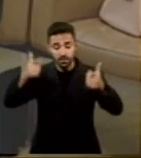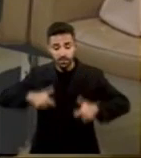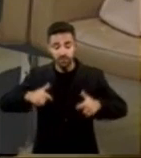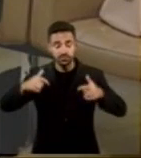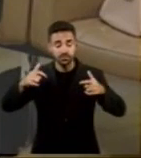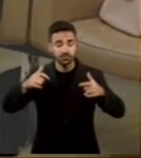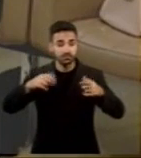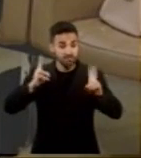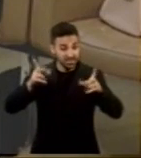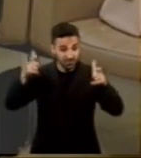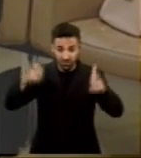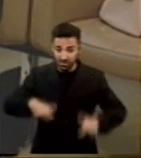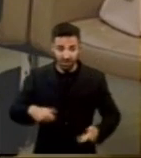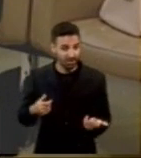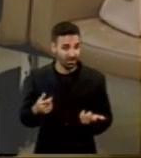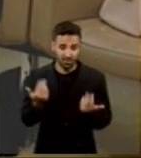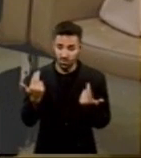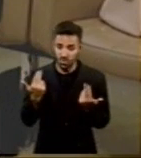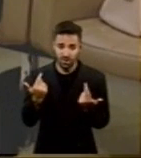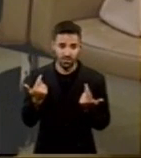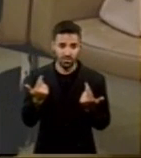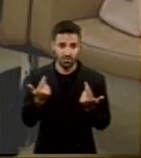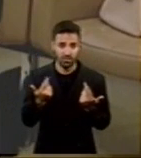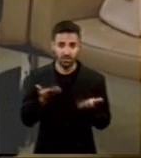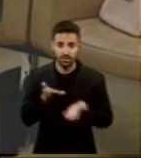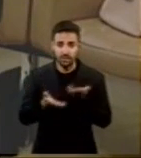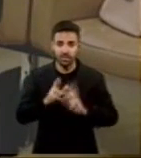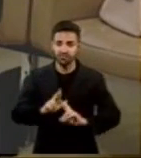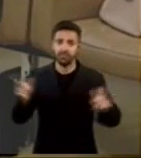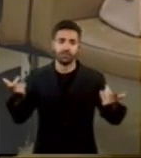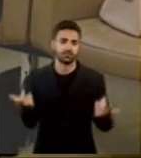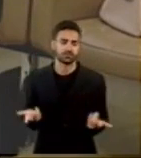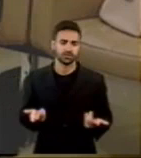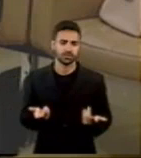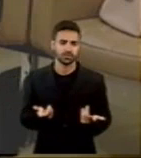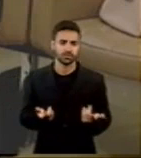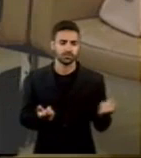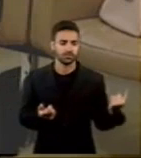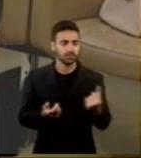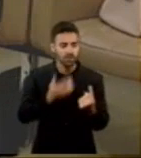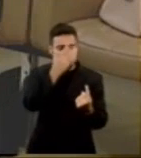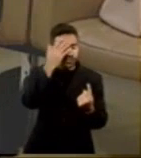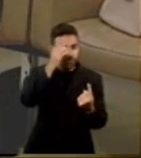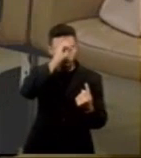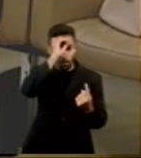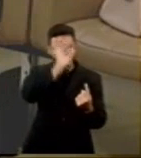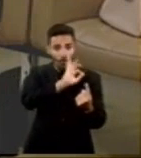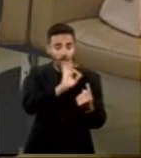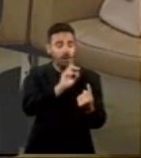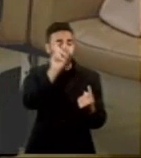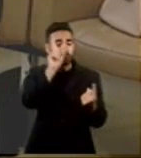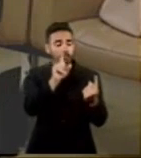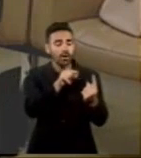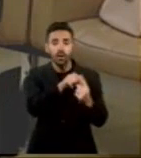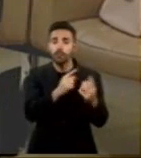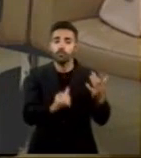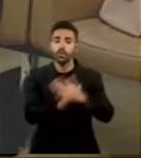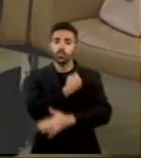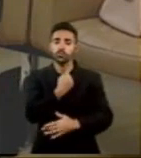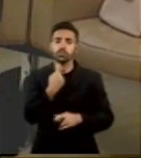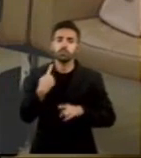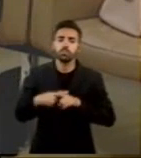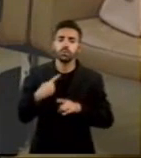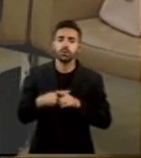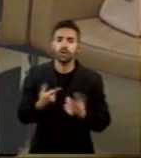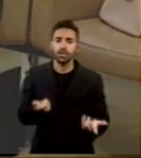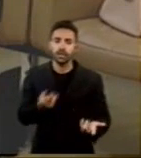nas mesmas condições, de forma diferente. Você pega uma pessoa leiga e pergunta, doutora, mas por quê? Que o